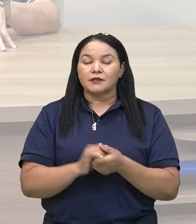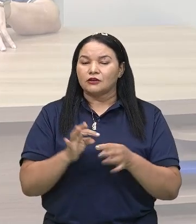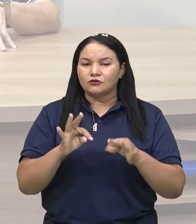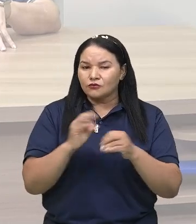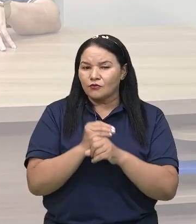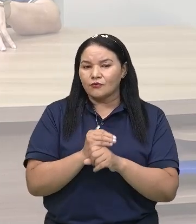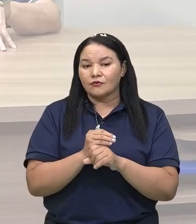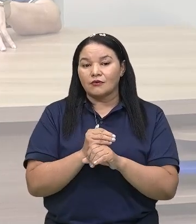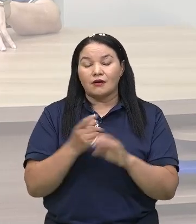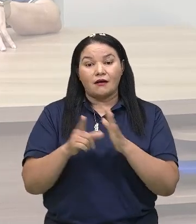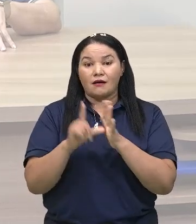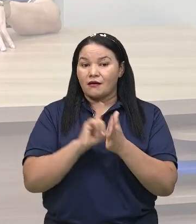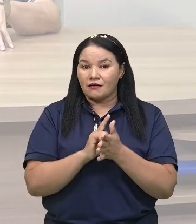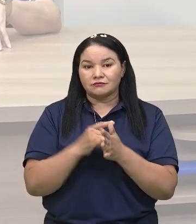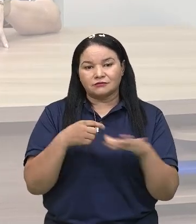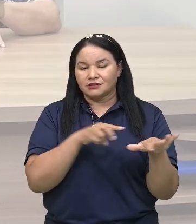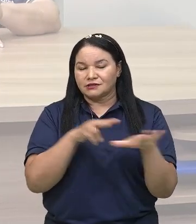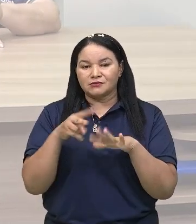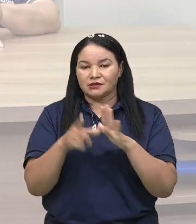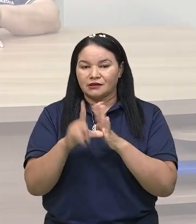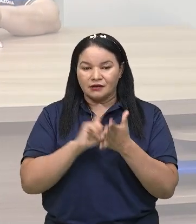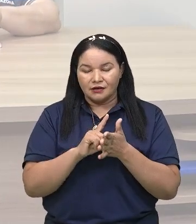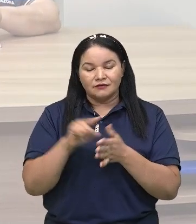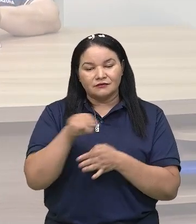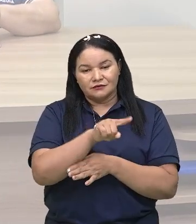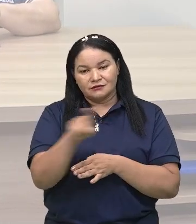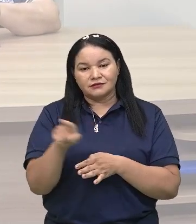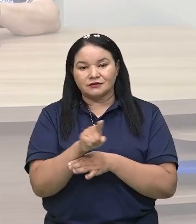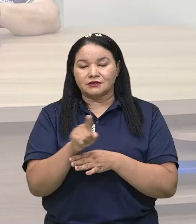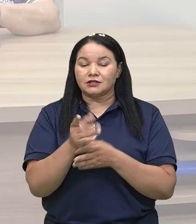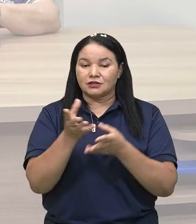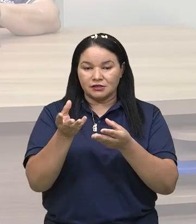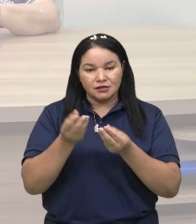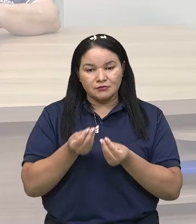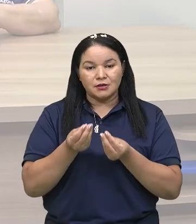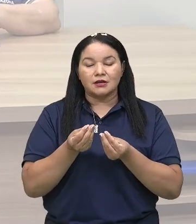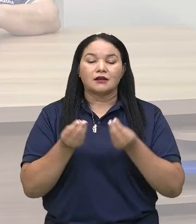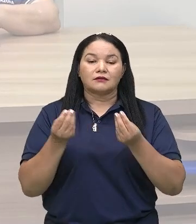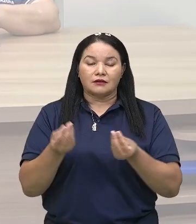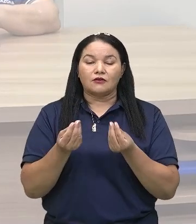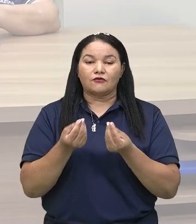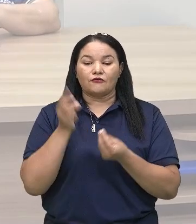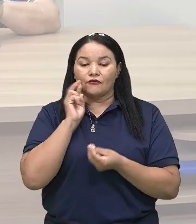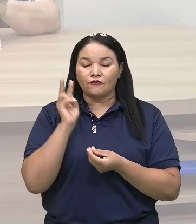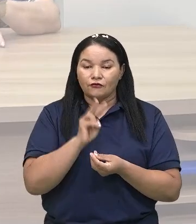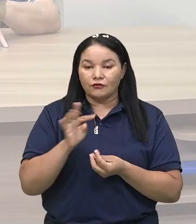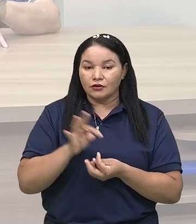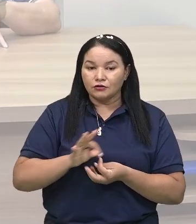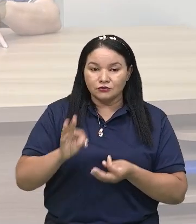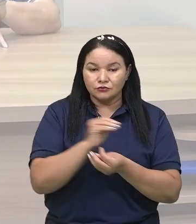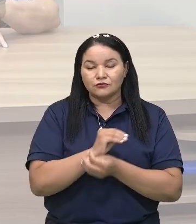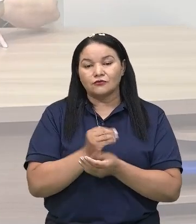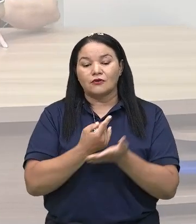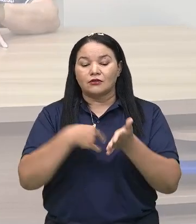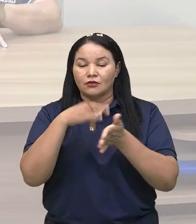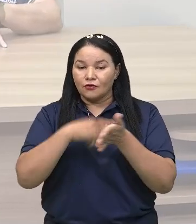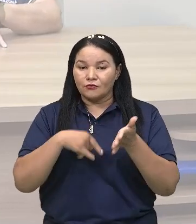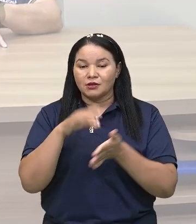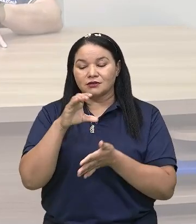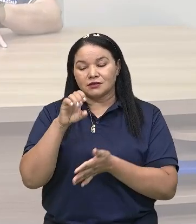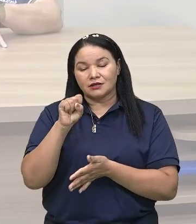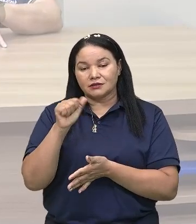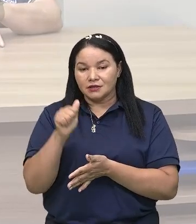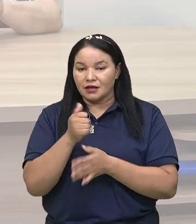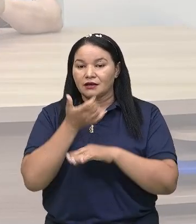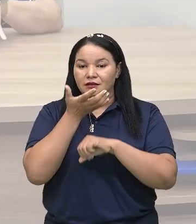semana antes, vocês já estão recebendo aí no e-mail da turma o material. Então, vocês já vão ter acesso a tudo isso, ao CSA, ao calendário da série, tudo